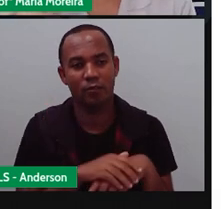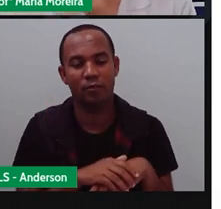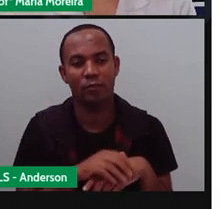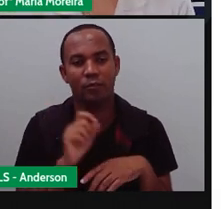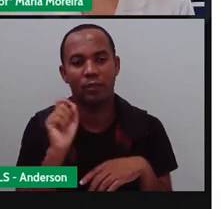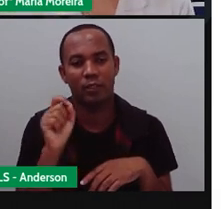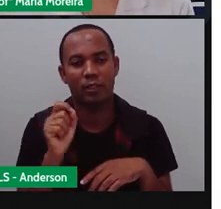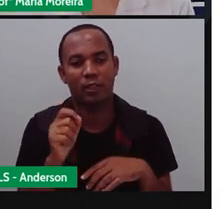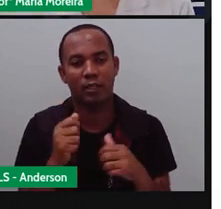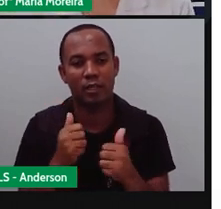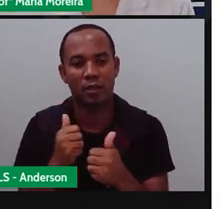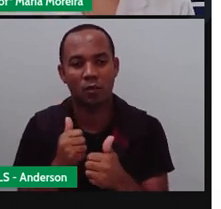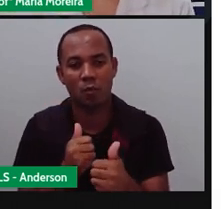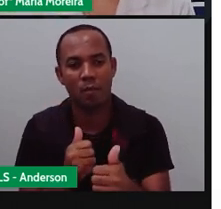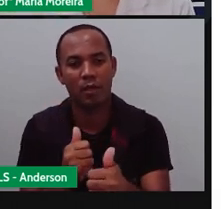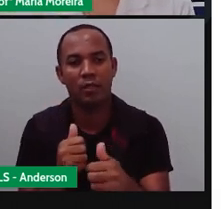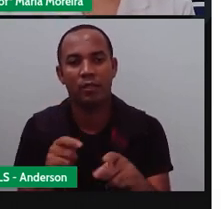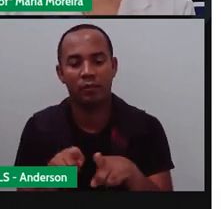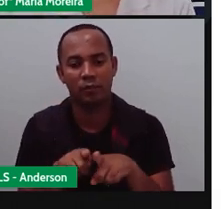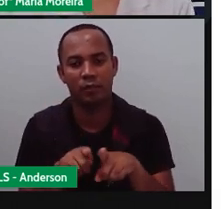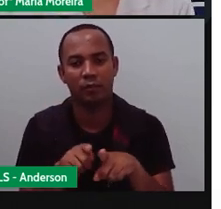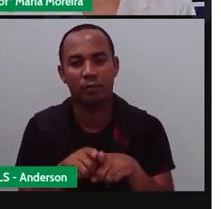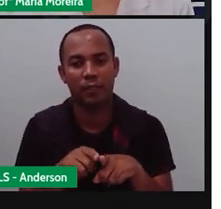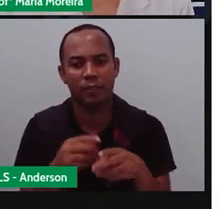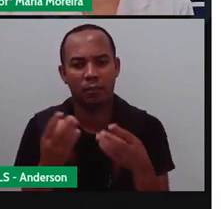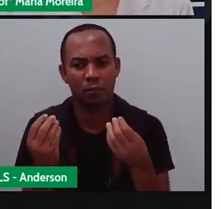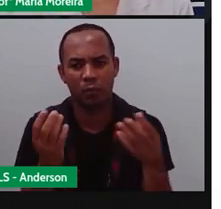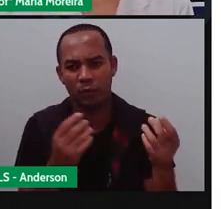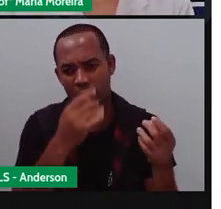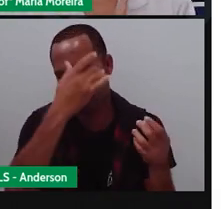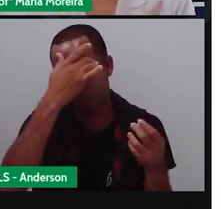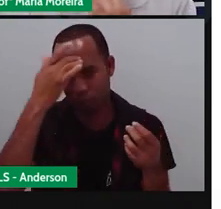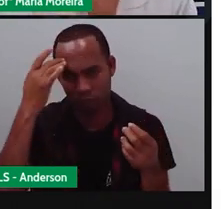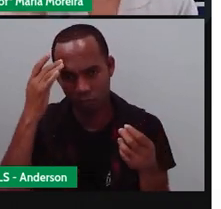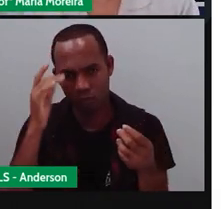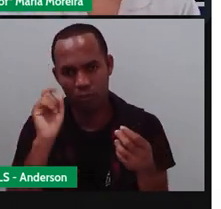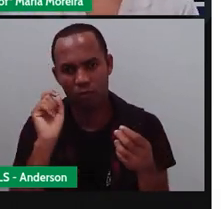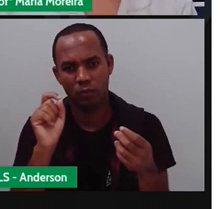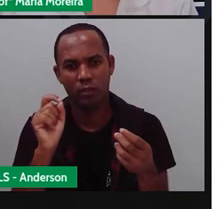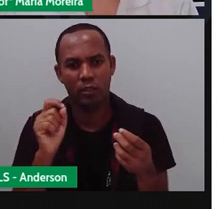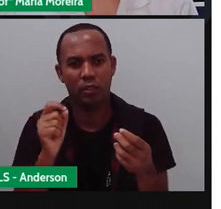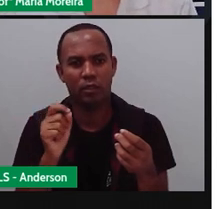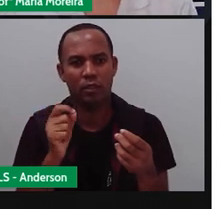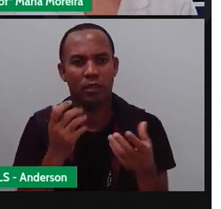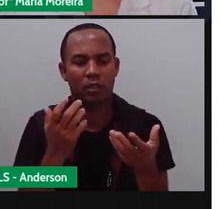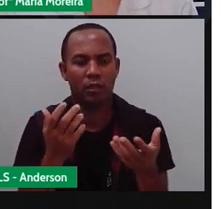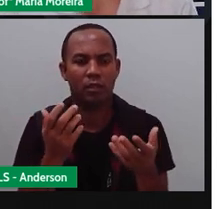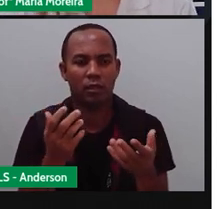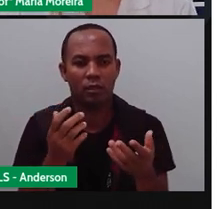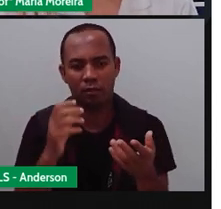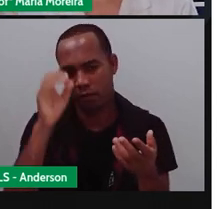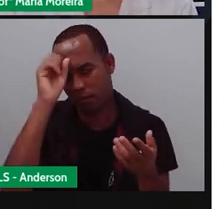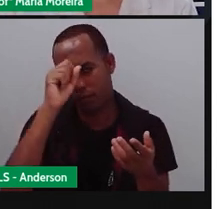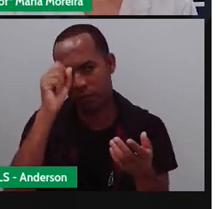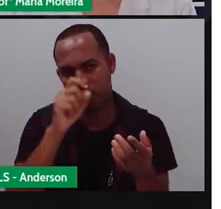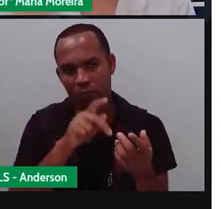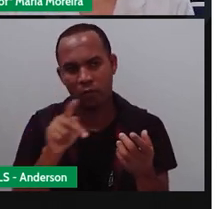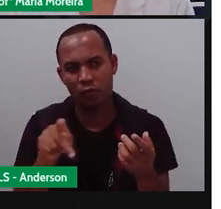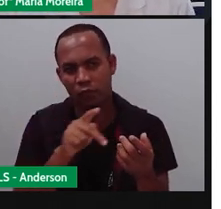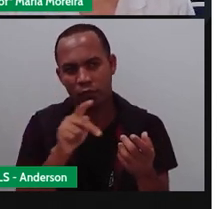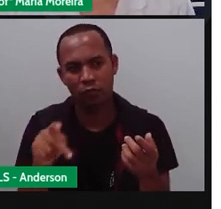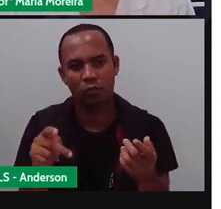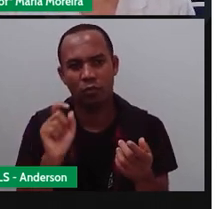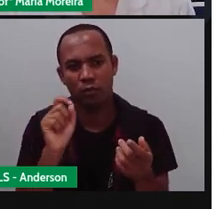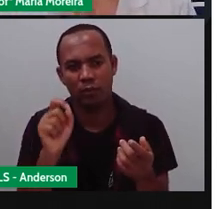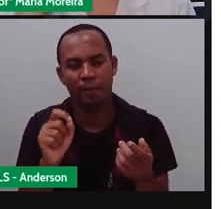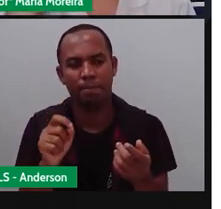que está acompanhando aula aí também olha só quantas pessoas envolvidas e pessoa só em situações diferente o professor de vocês